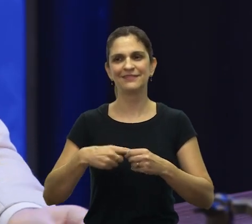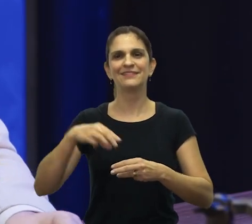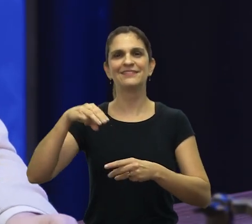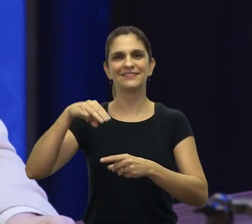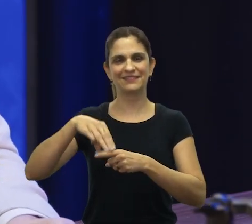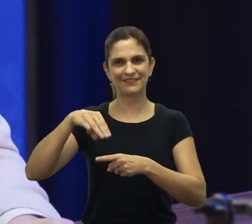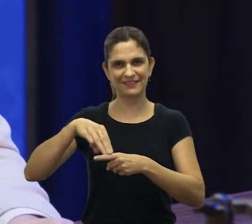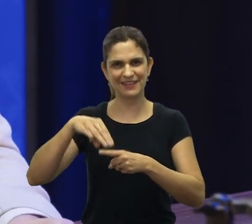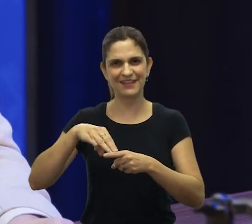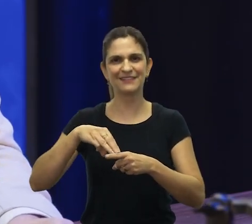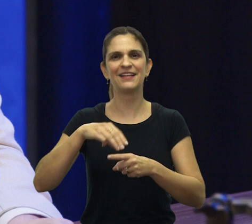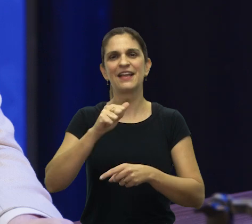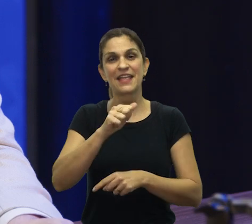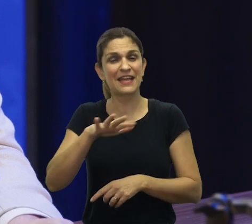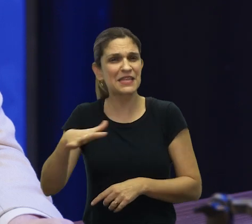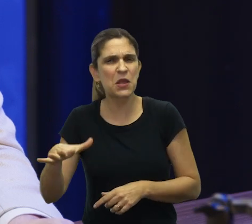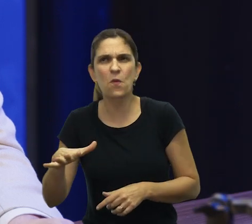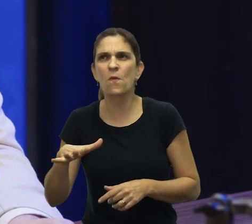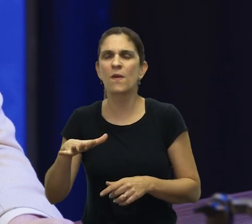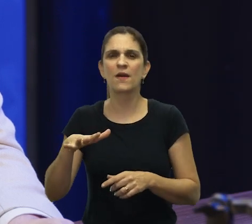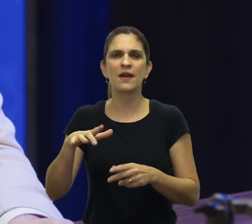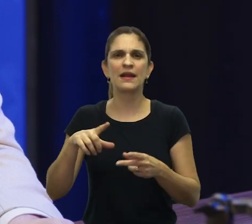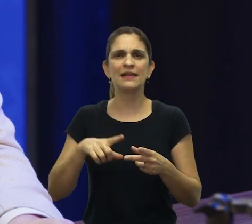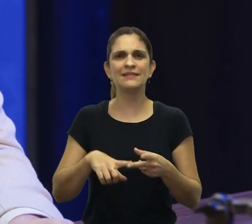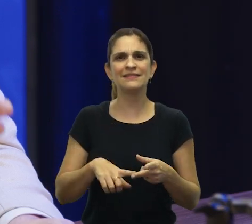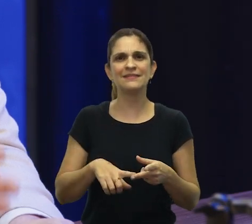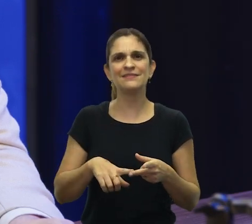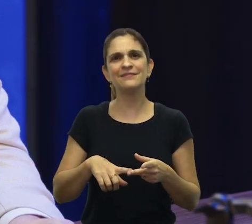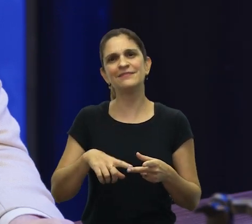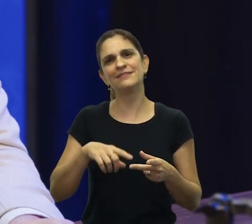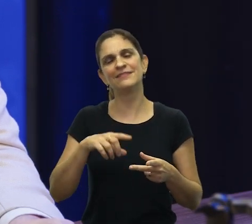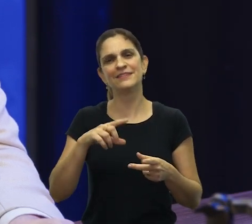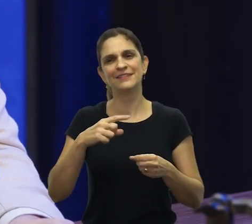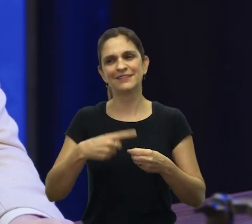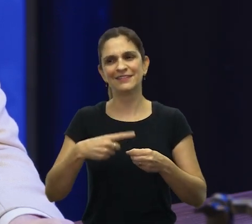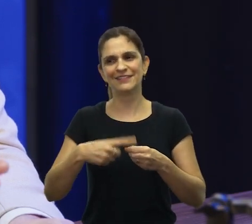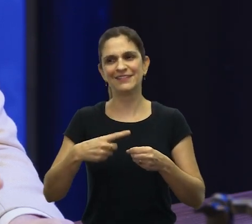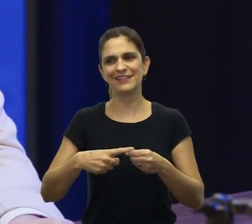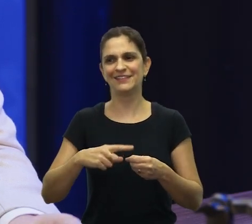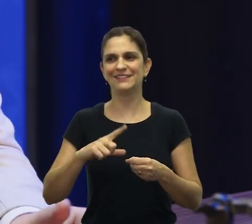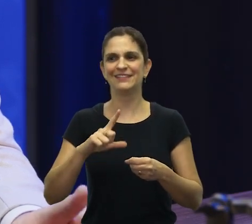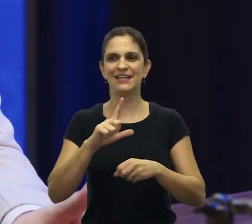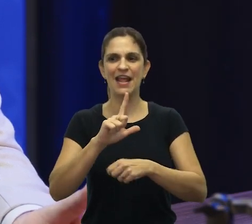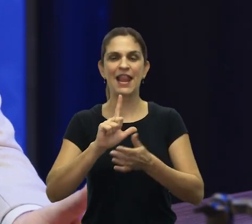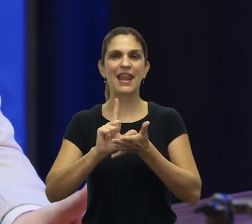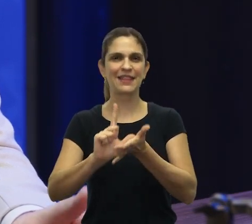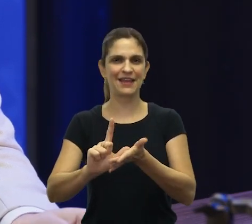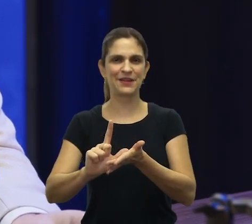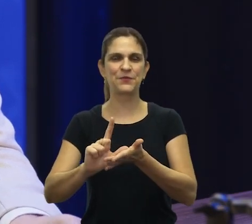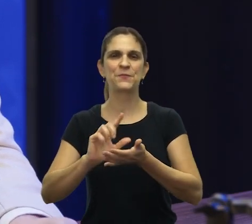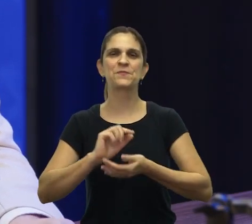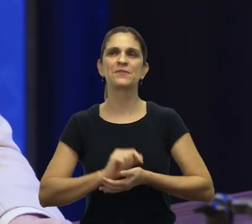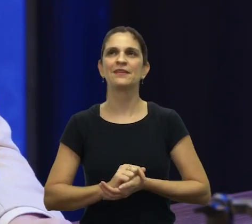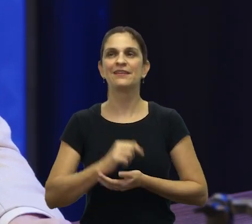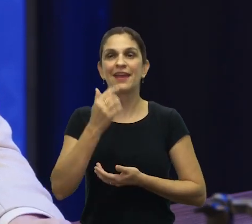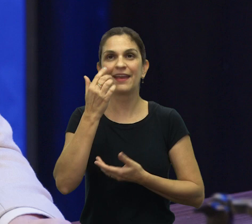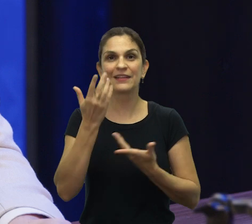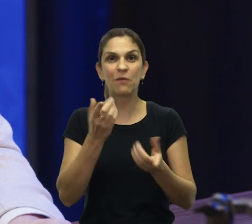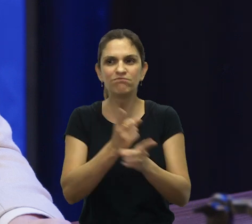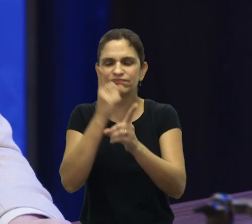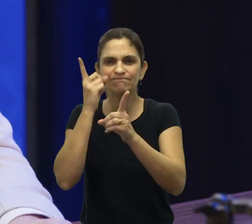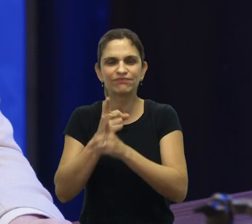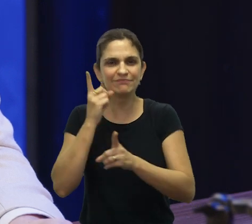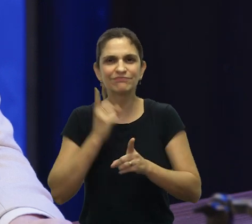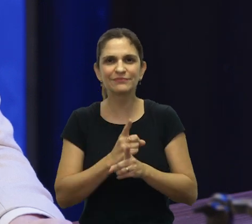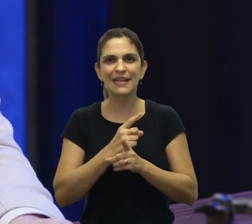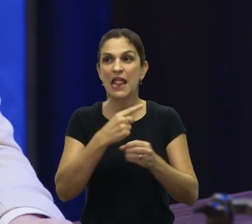fez lá em Aquidauana, uma ação que a gente fez lá em Ladário, por exemplo, a gente fez 3 diagnósticos de câncer num sábado.